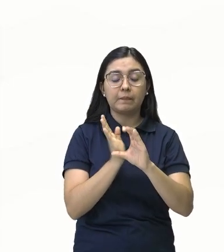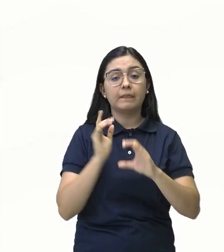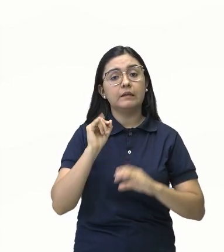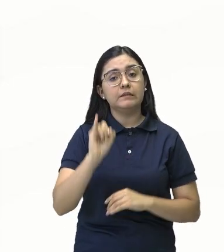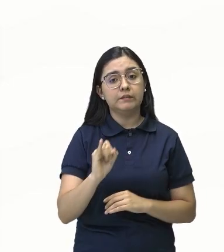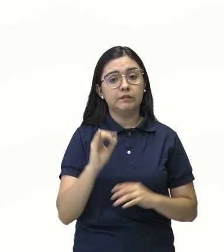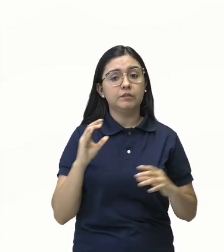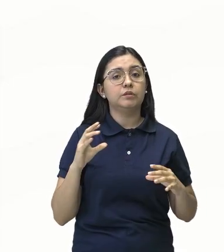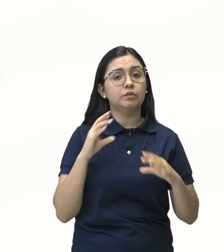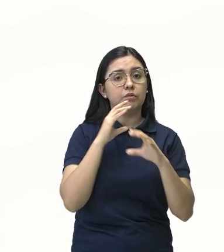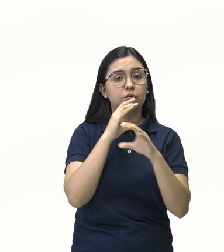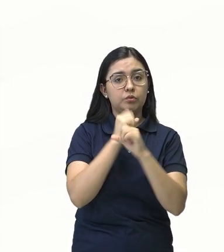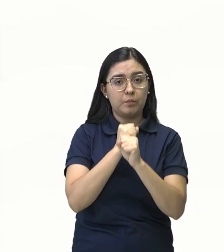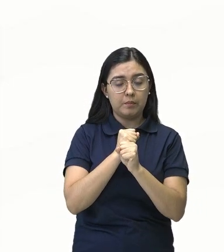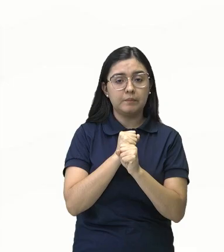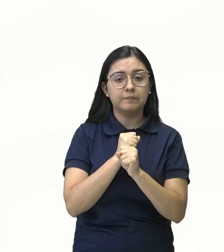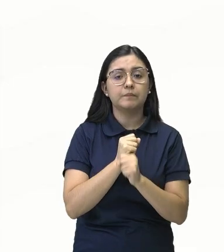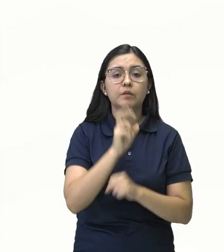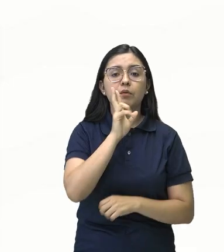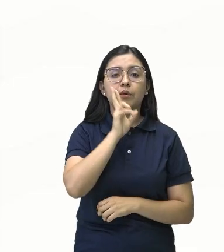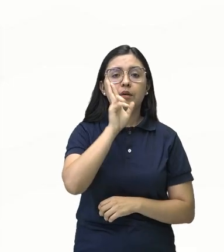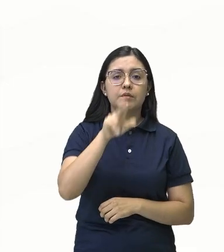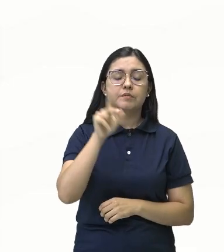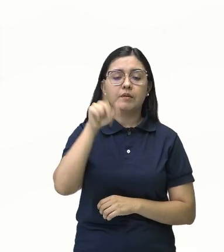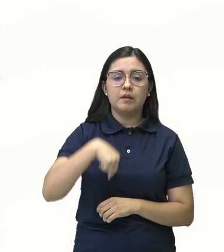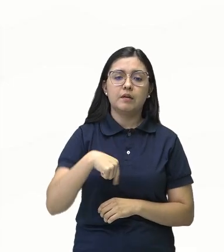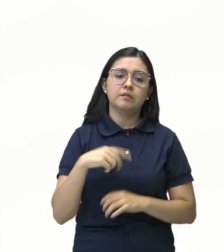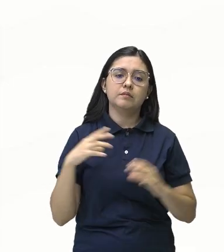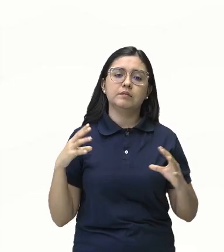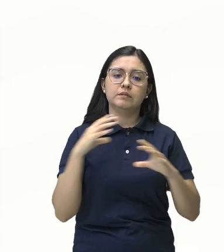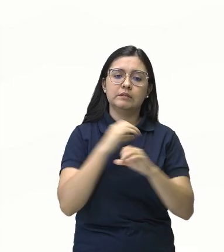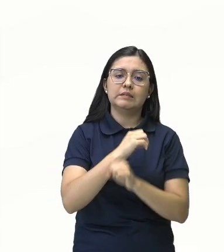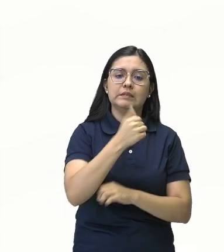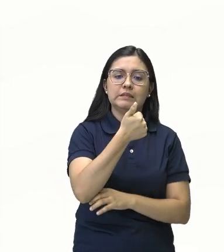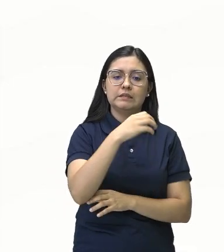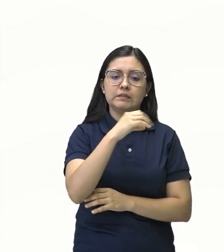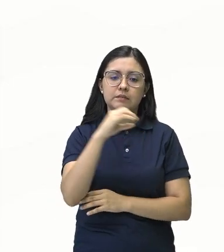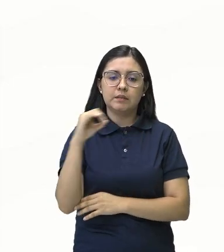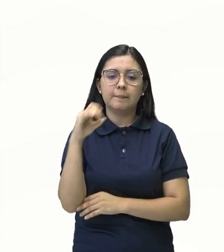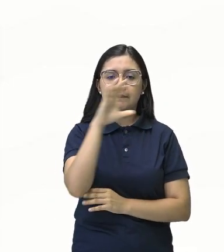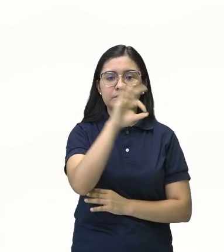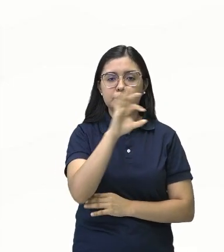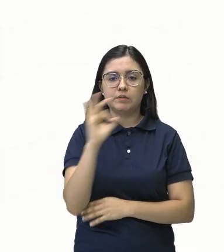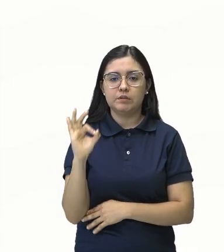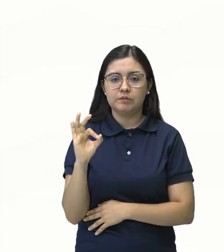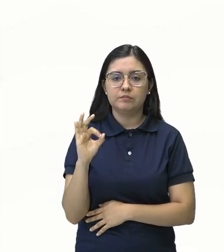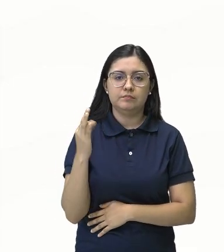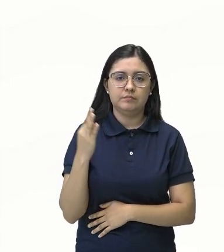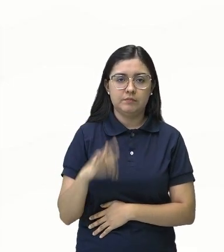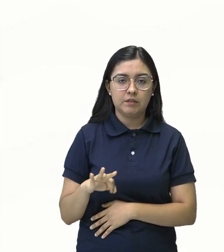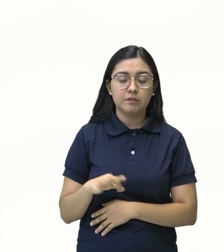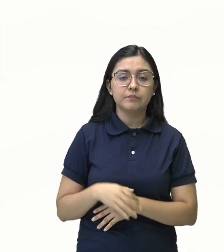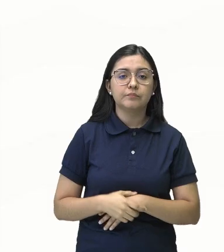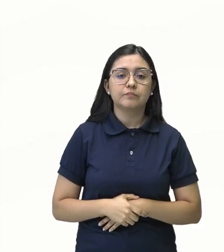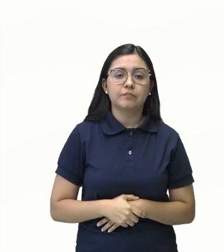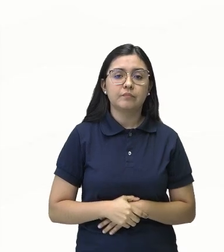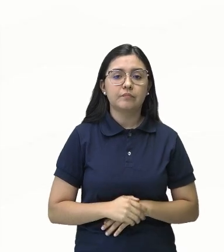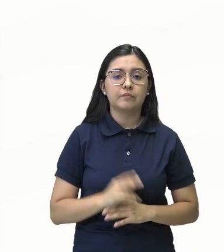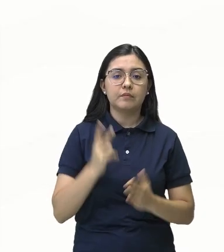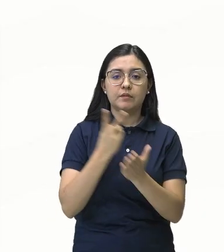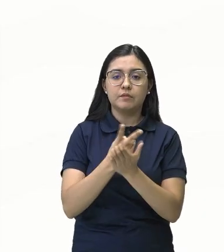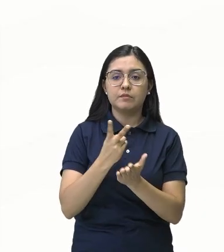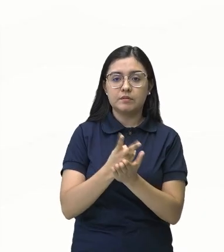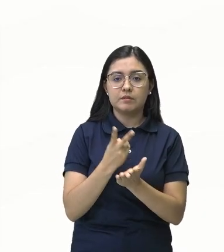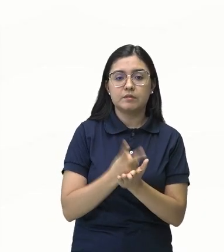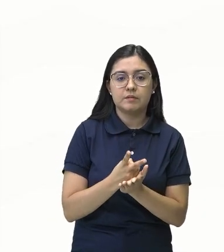gente somar todos eles, o resultado tem que ser 100%, tá bom? Então, sempre